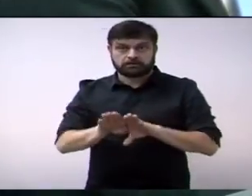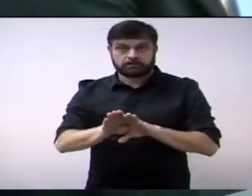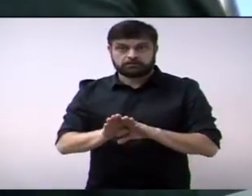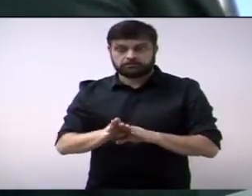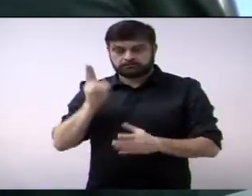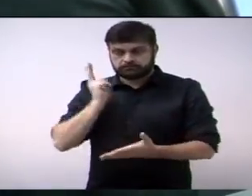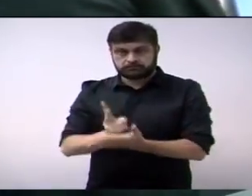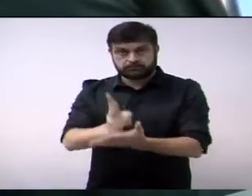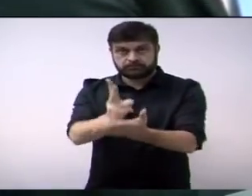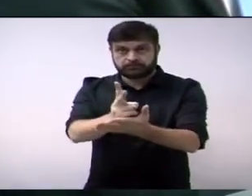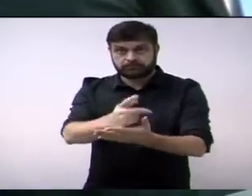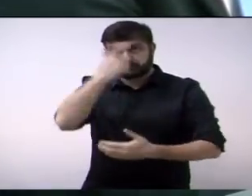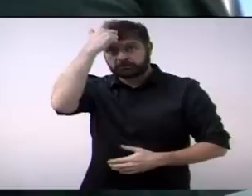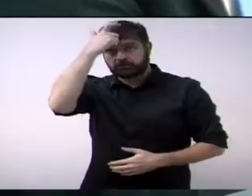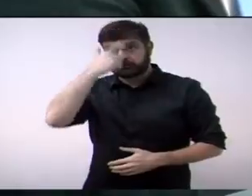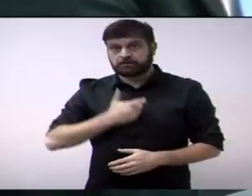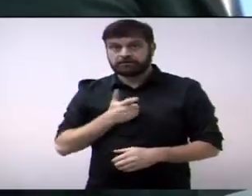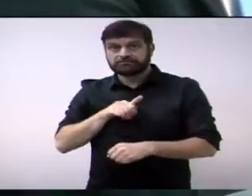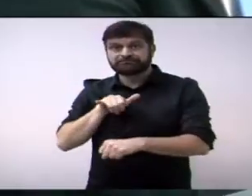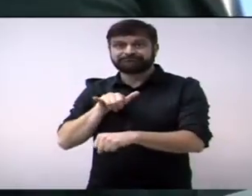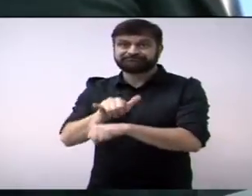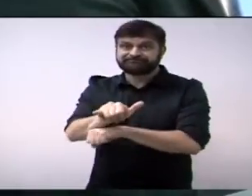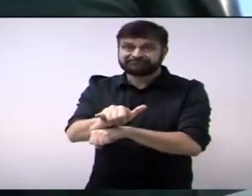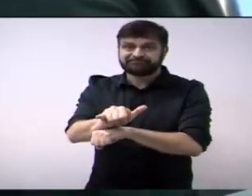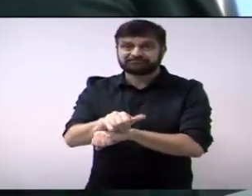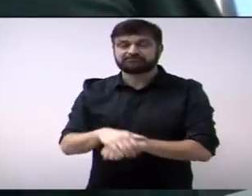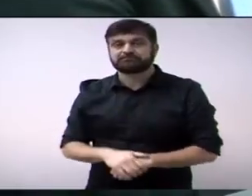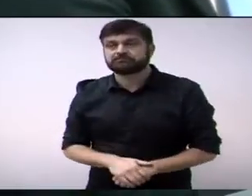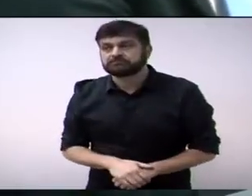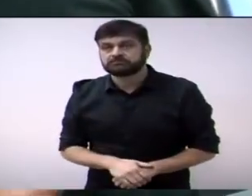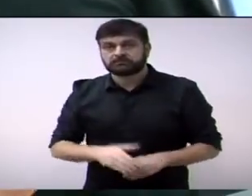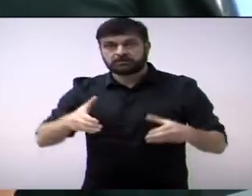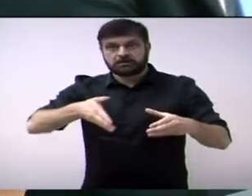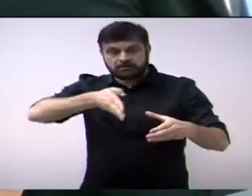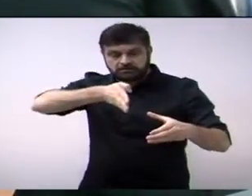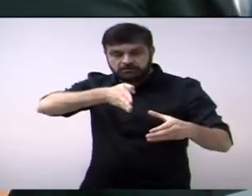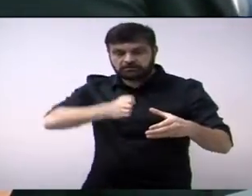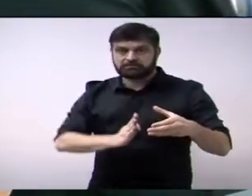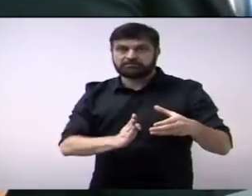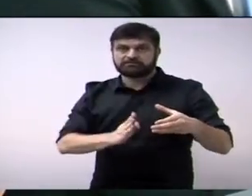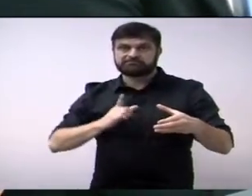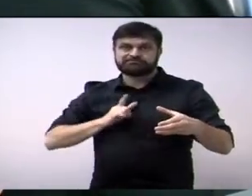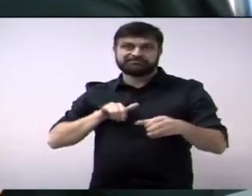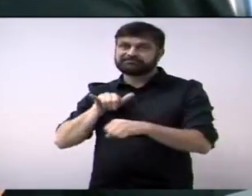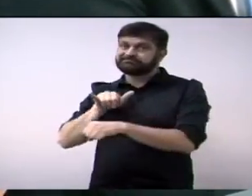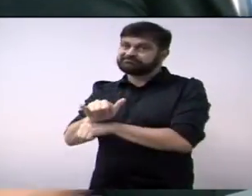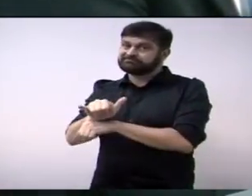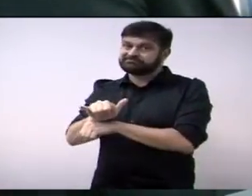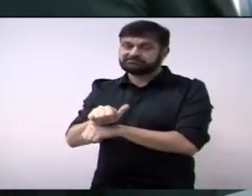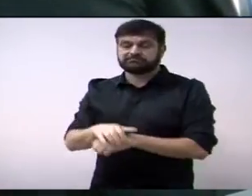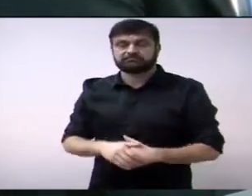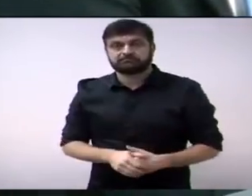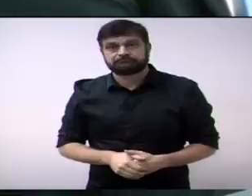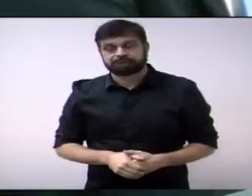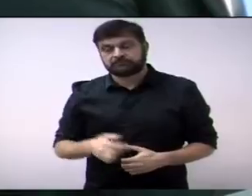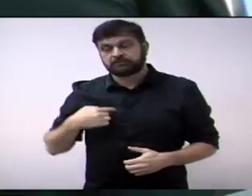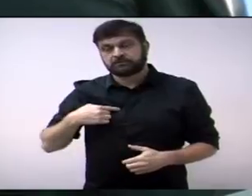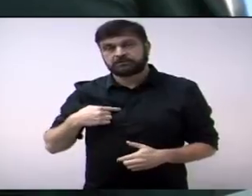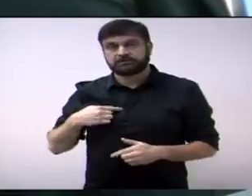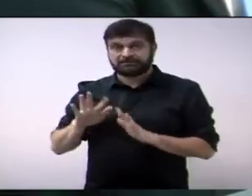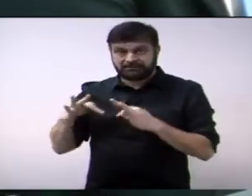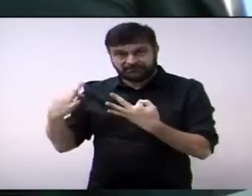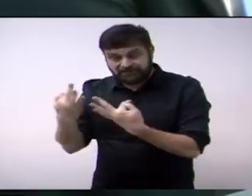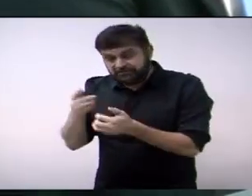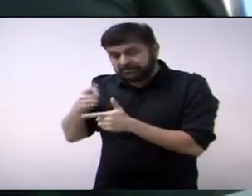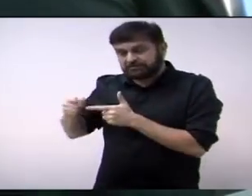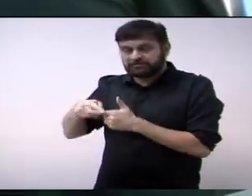diferente. Justifico minha ausência, inclusive, no corte do bolo. Tenho uma situação pessoal que tenho enfrentado com a minha